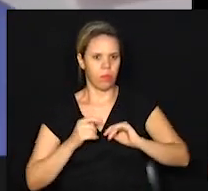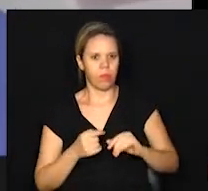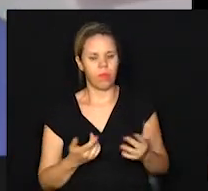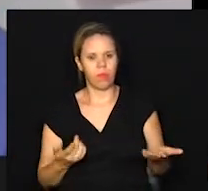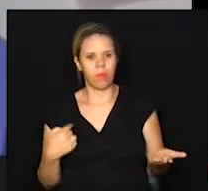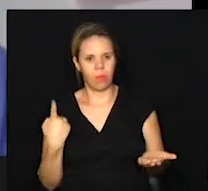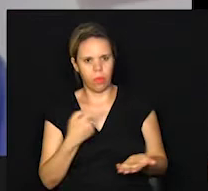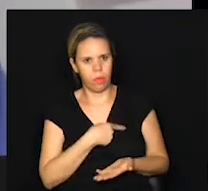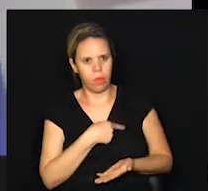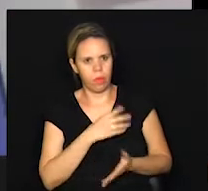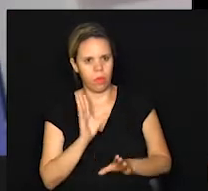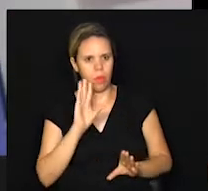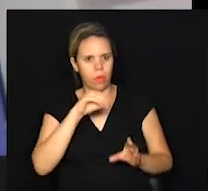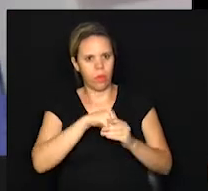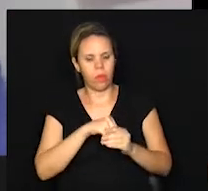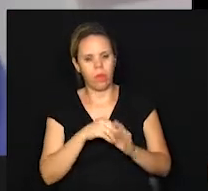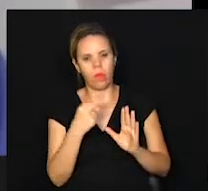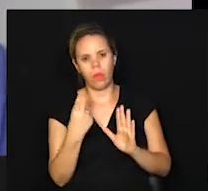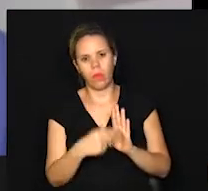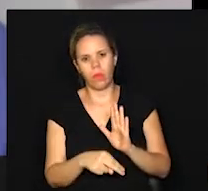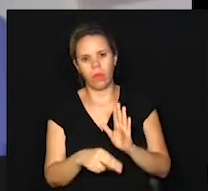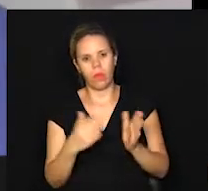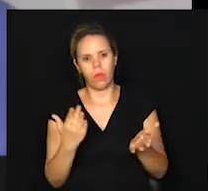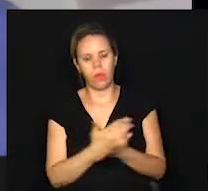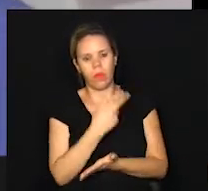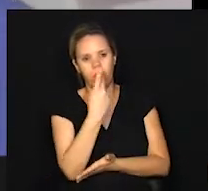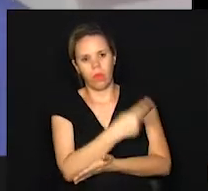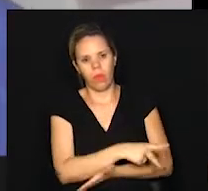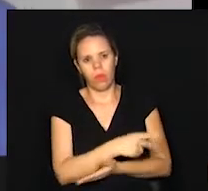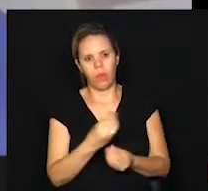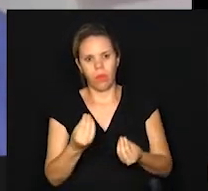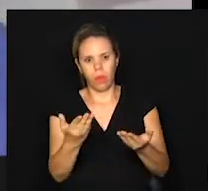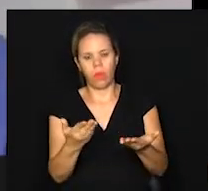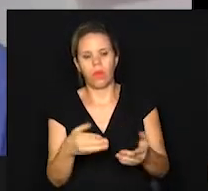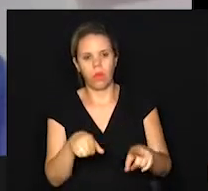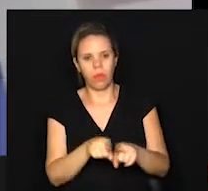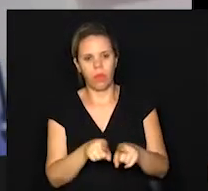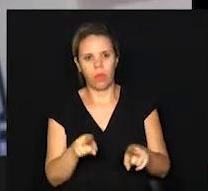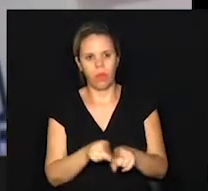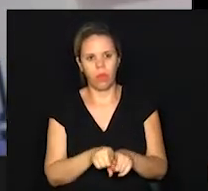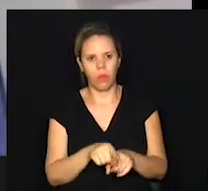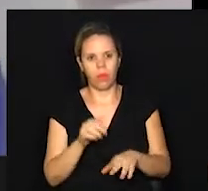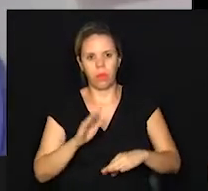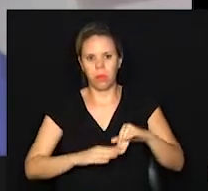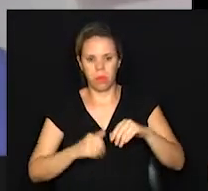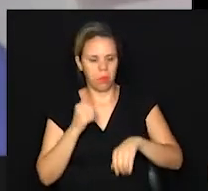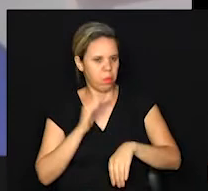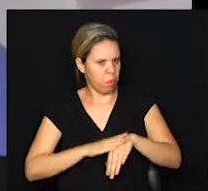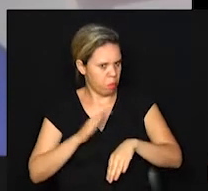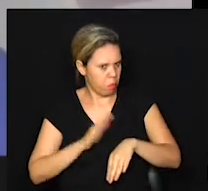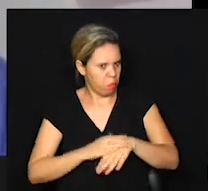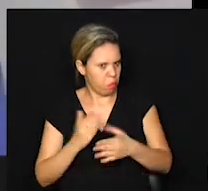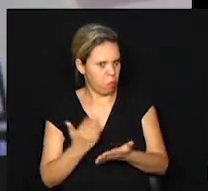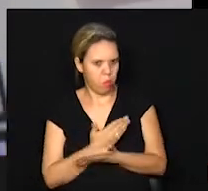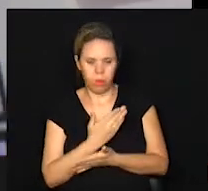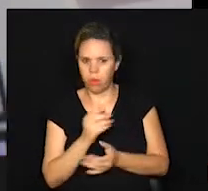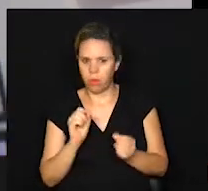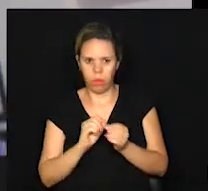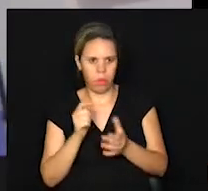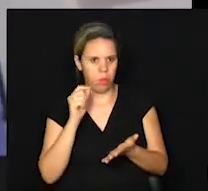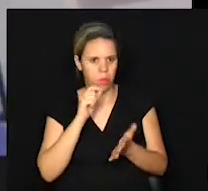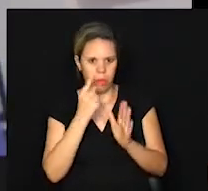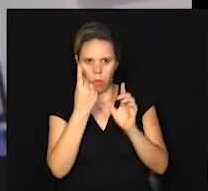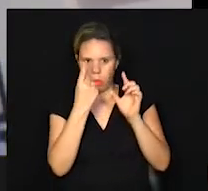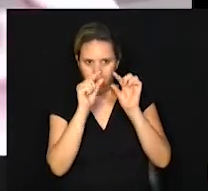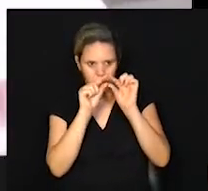nós colocássemos o nome dele neste livro. Ou seja, ele recebeu também por esta obra, mesmo sem ter feito uma linha, sem ter escrito uma linha,